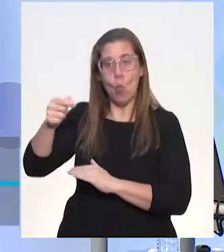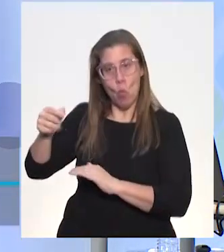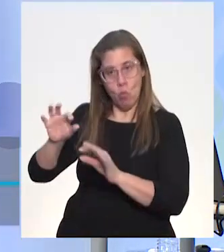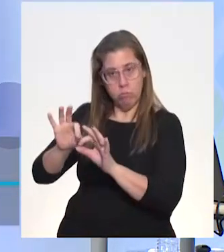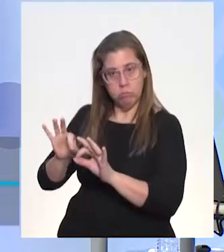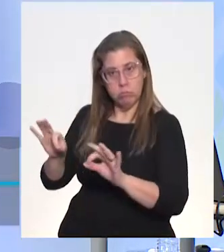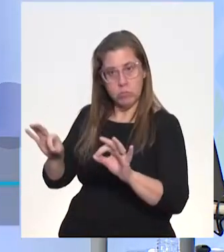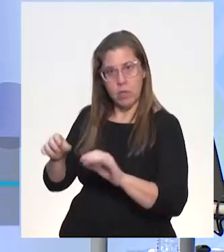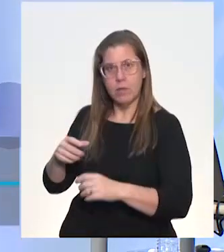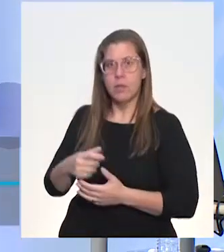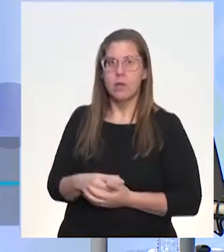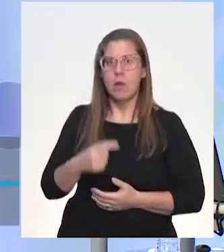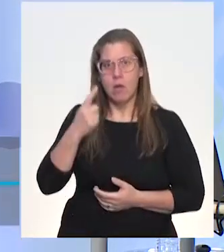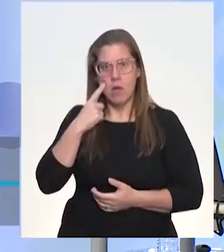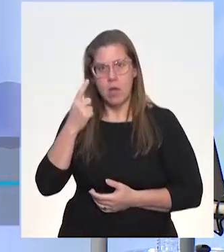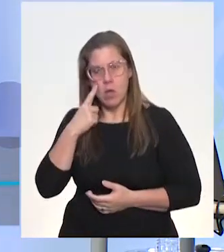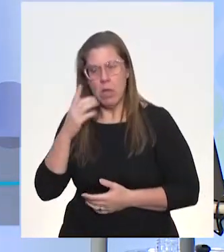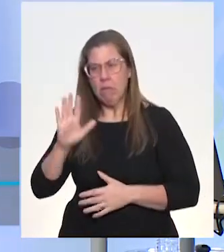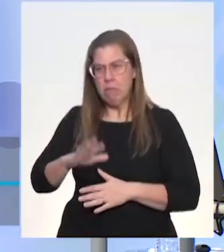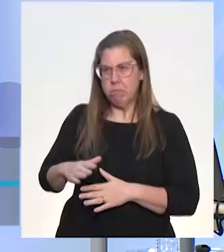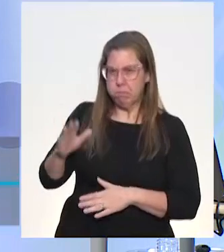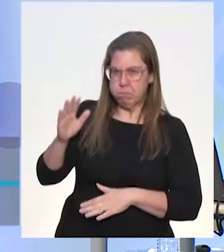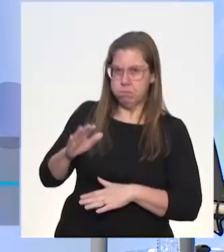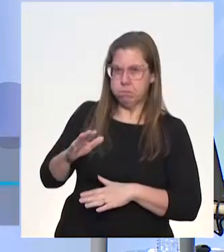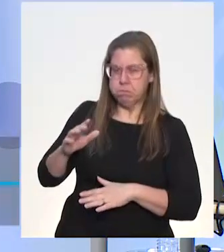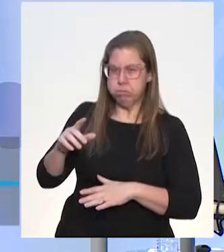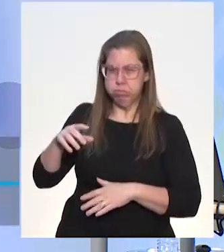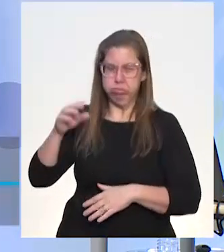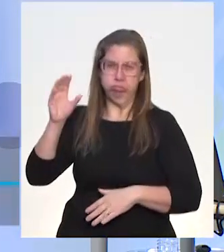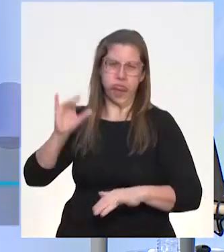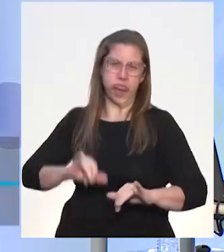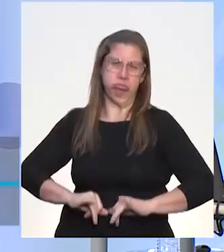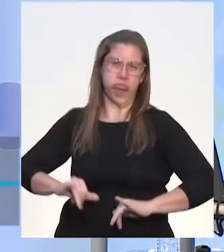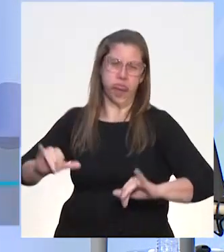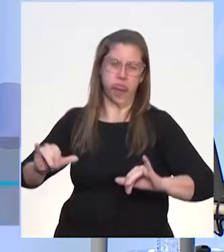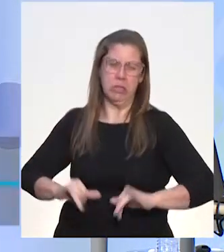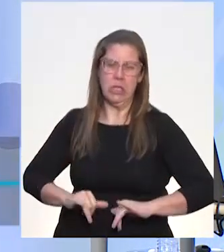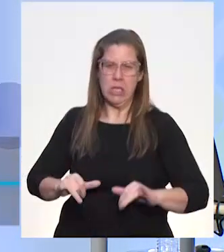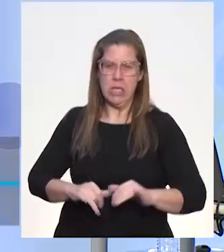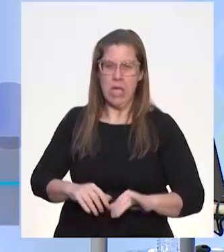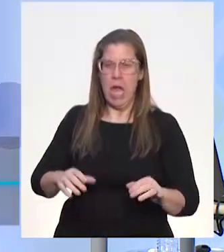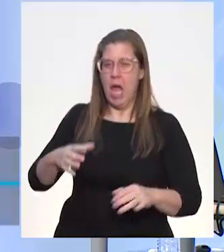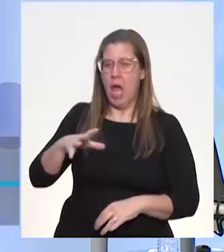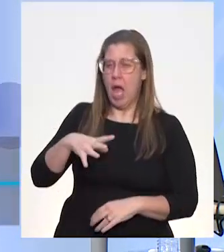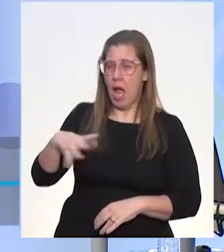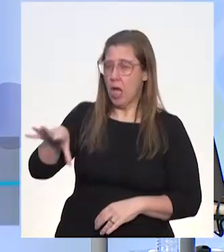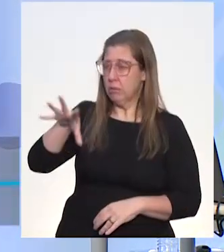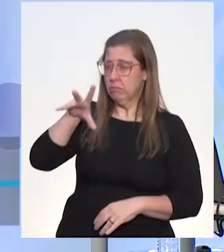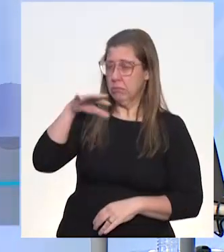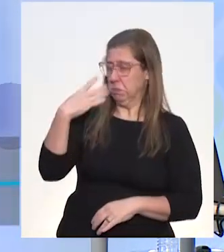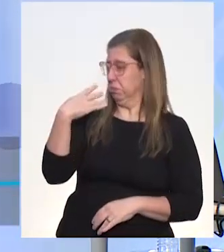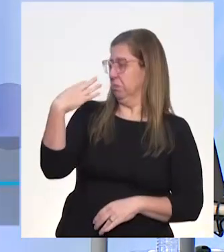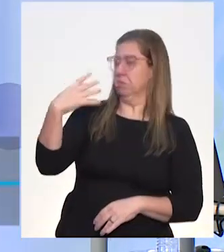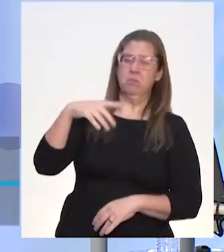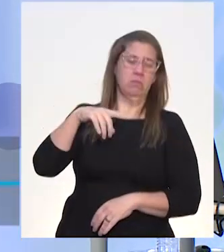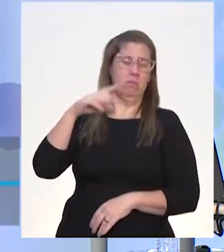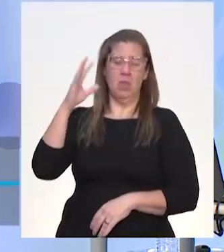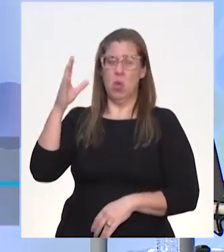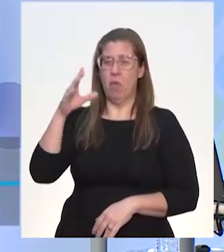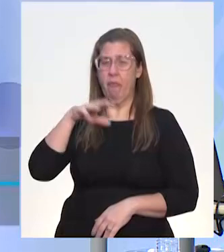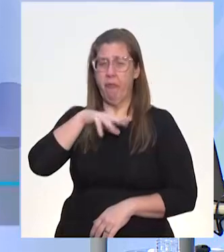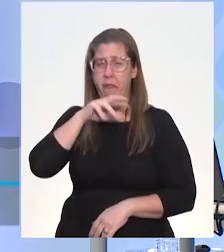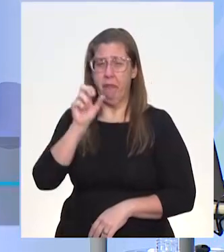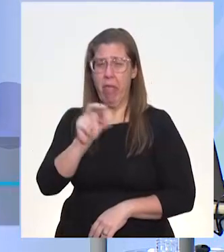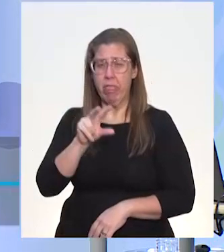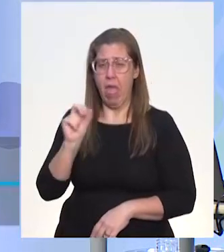submeter a uma saraivada de morteiros, vai ter que enfrentar gases venenosos, etc. De modo aonde você quer chegar?